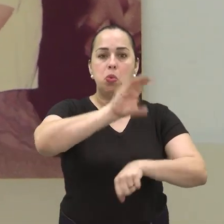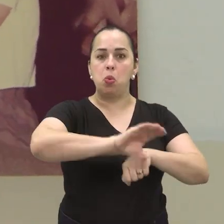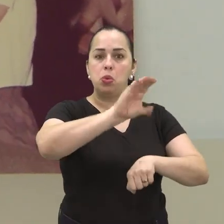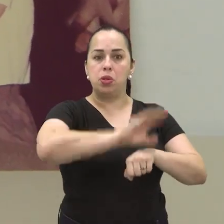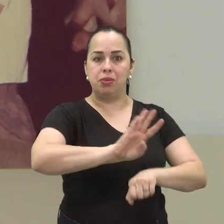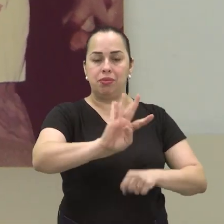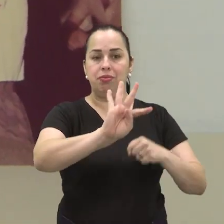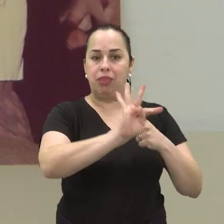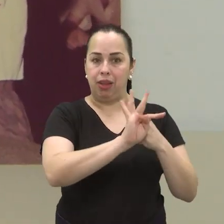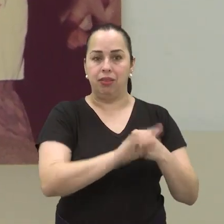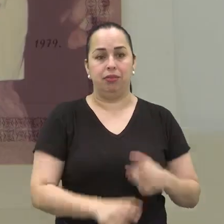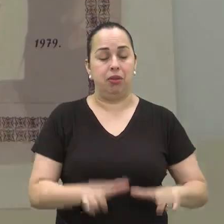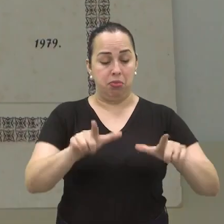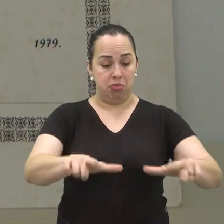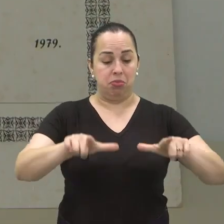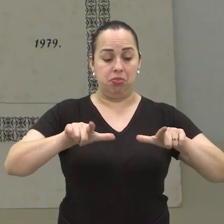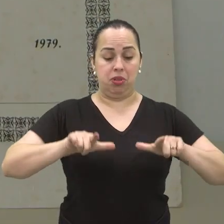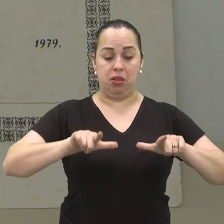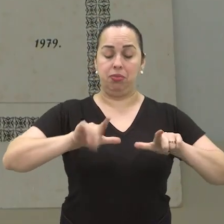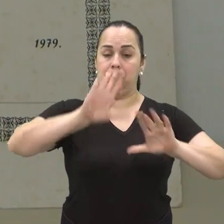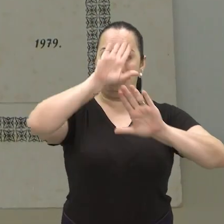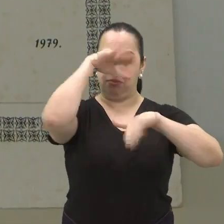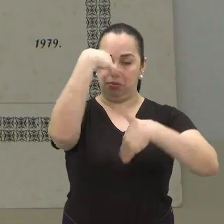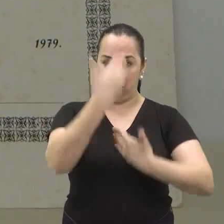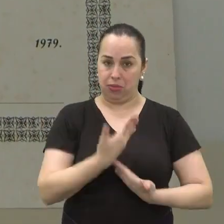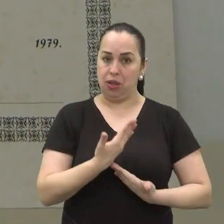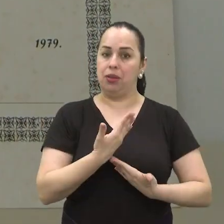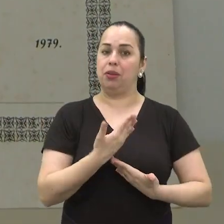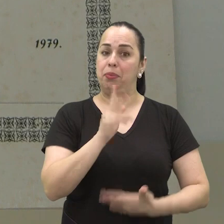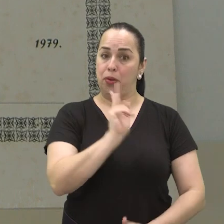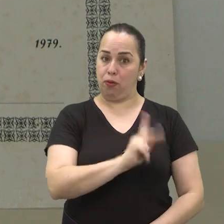lecionou em cursos técnicos. Carrega um diploma de